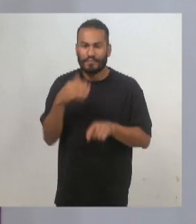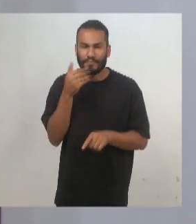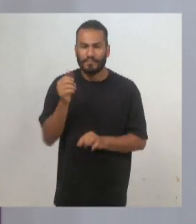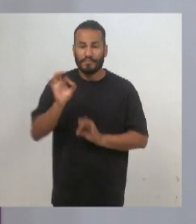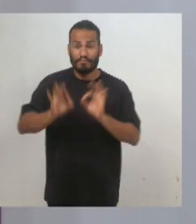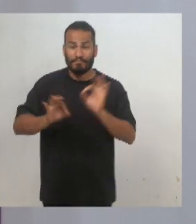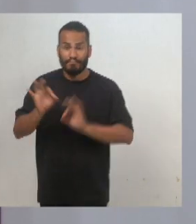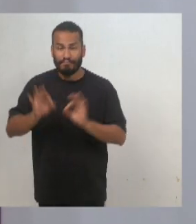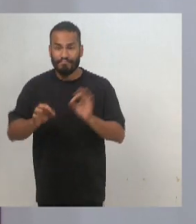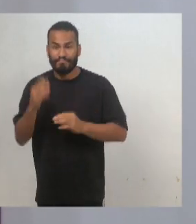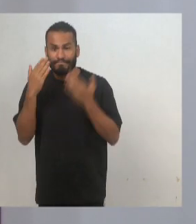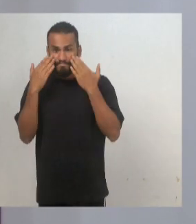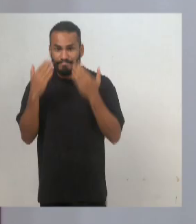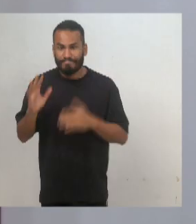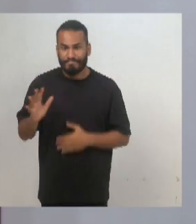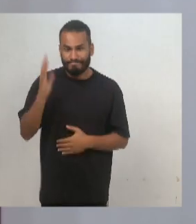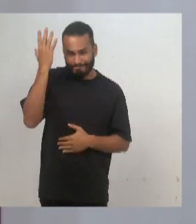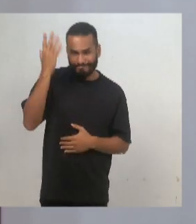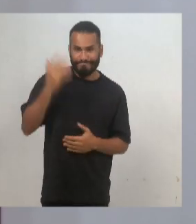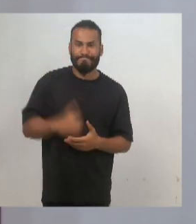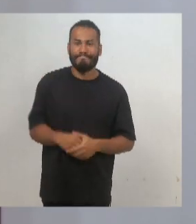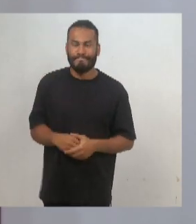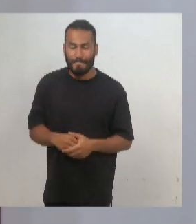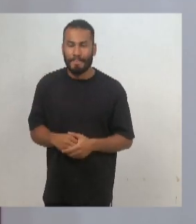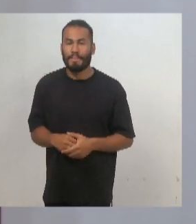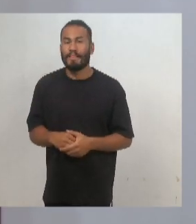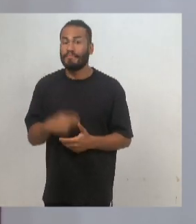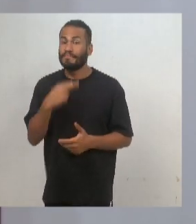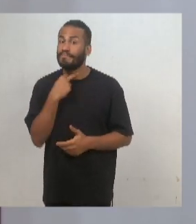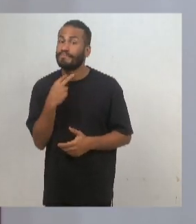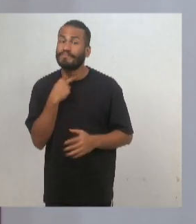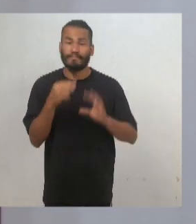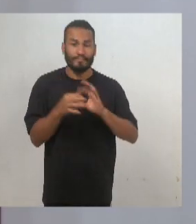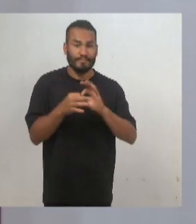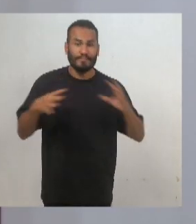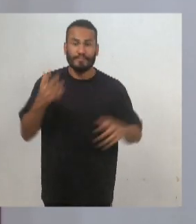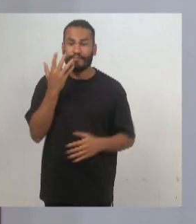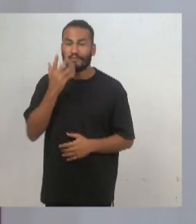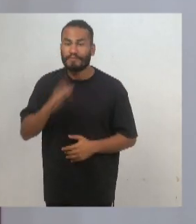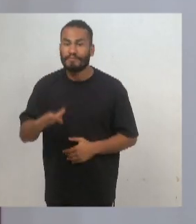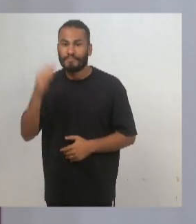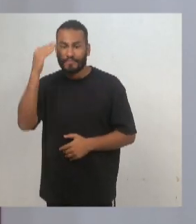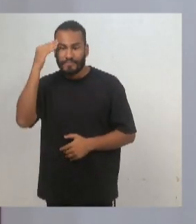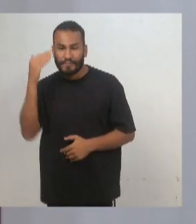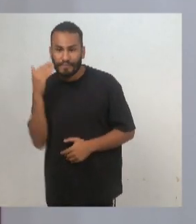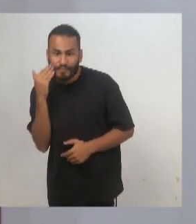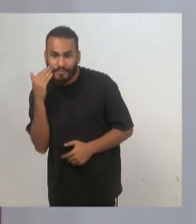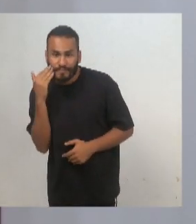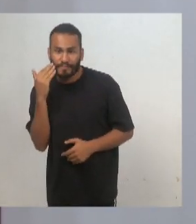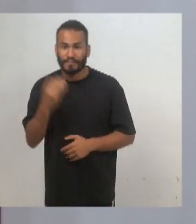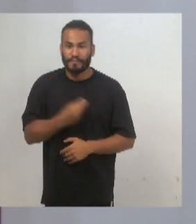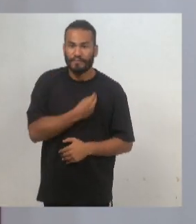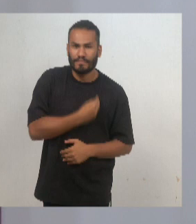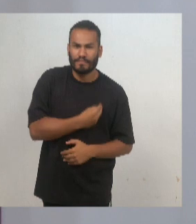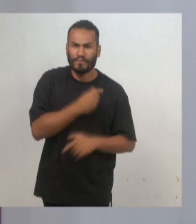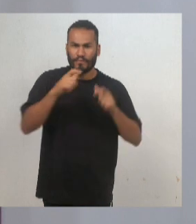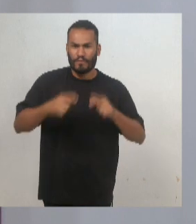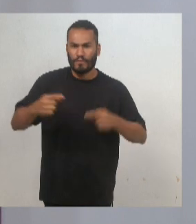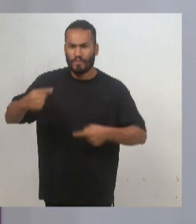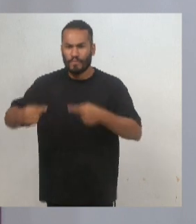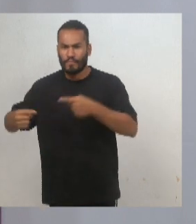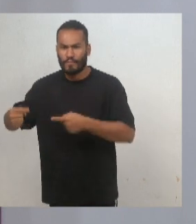preparo para lidar com essas situações. Não podemos permitir que nossas crianças e adolescentes vivem um campo de